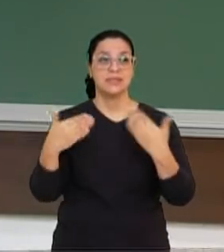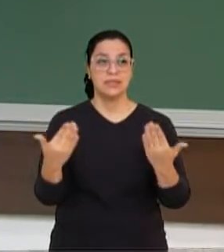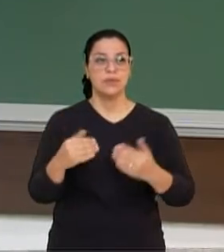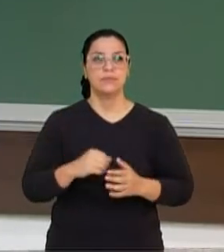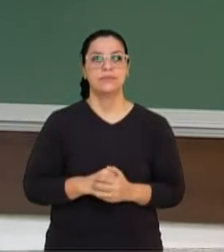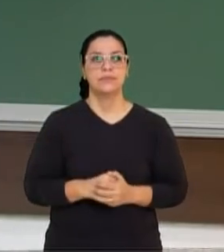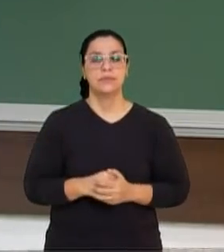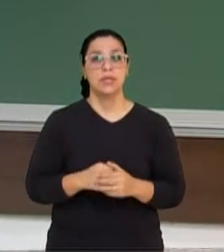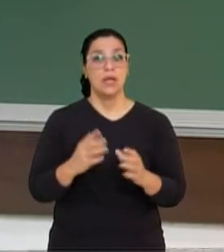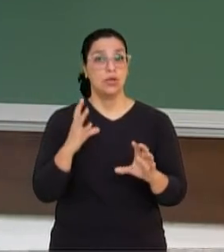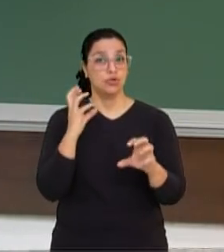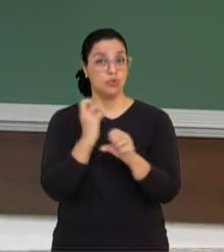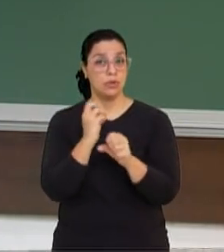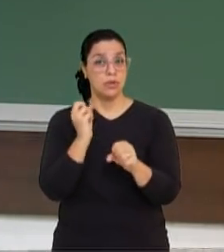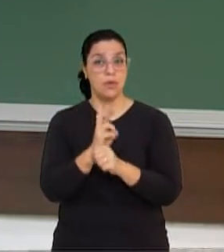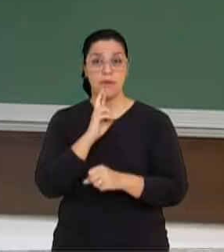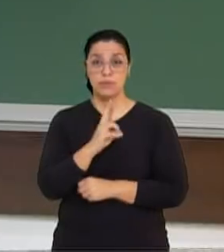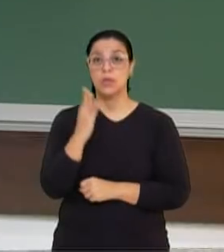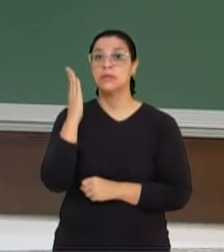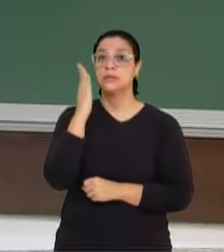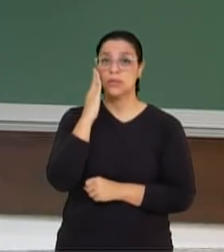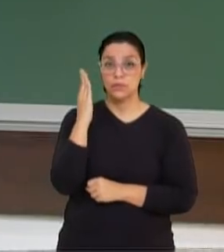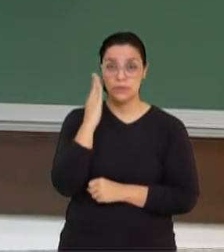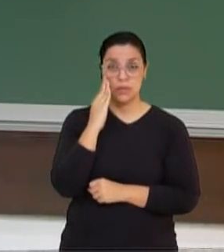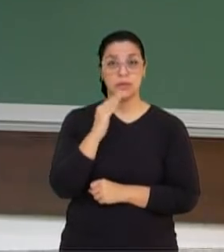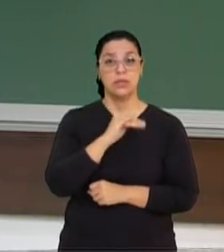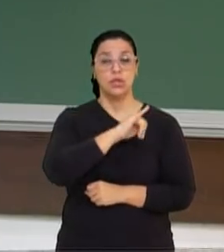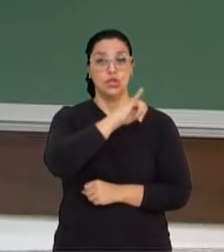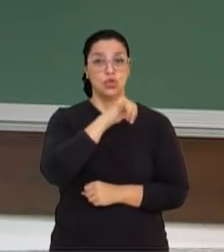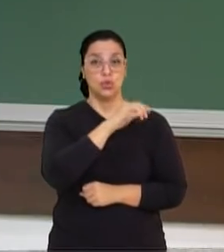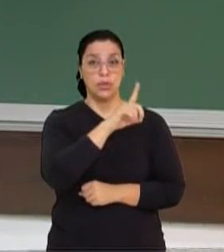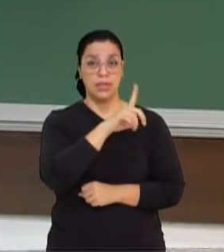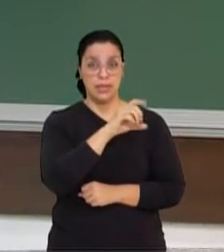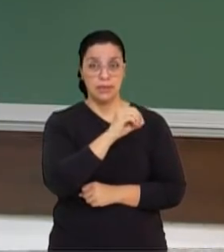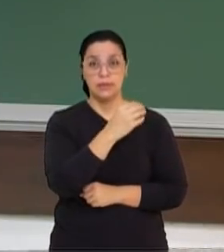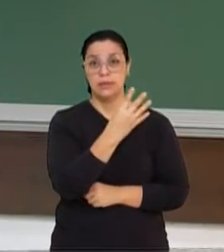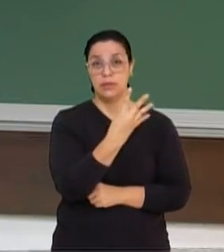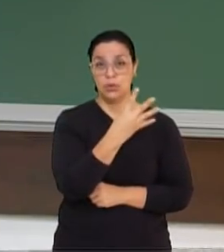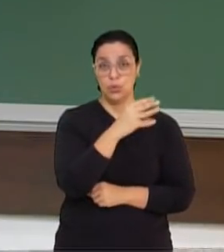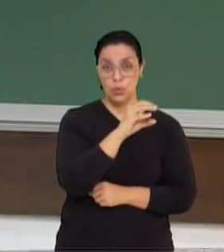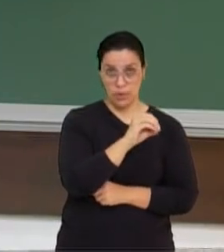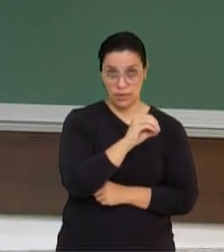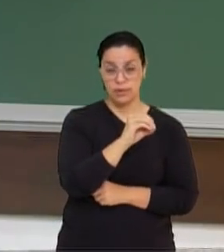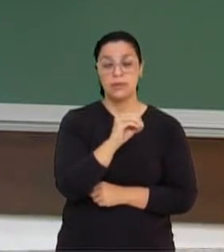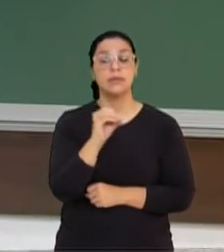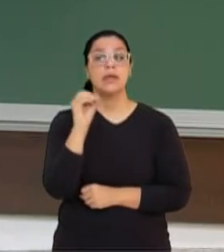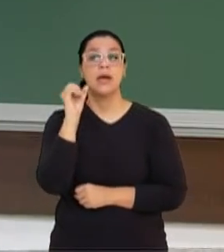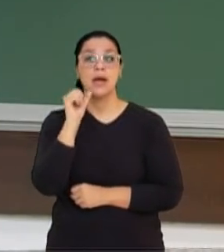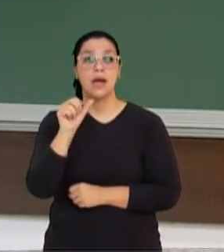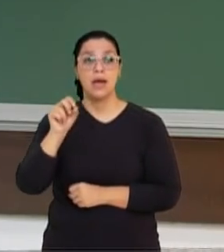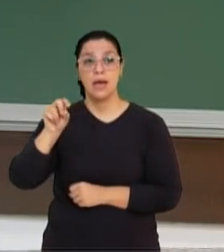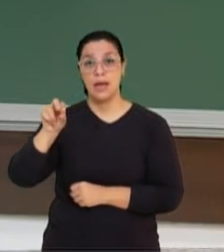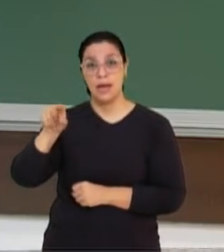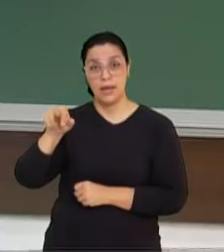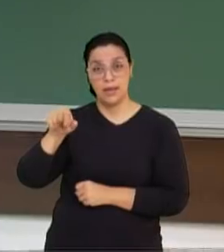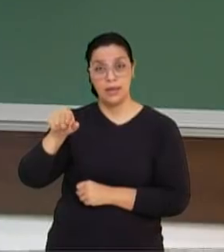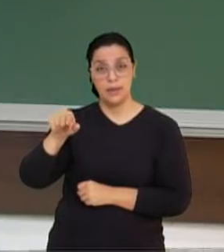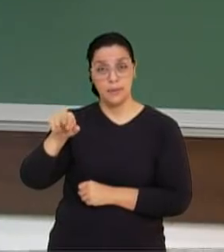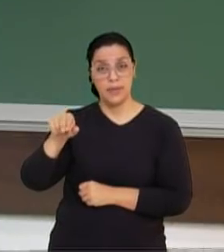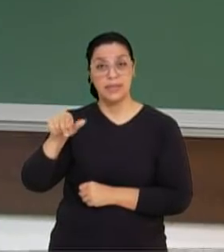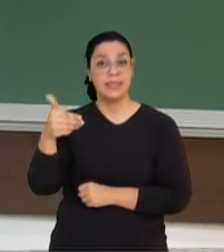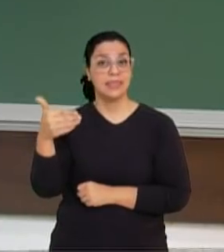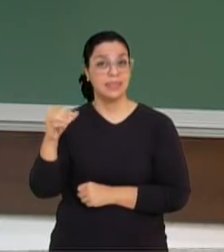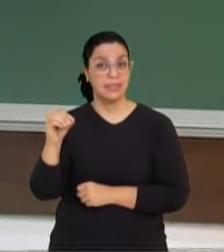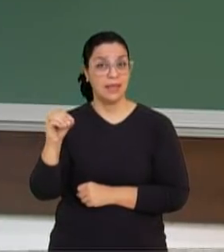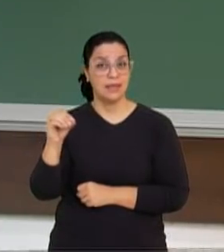né, resolvendo aqui, sabendo, né, que a irmã da Juliana possui 1/4 da idade dela, então, ó, a Juliana tem 40 anos, a